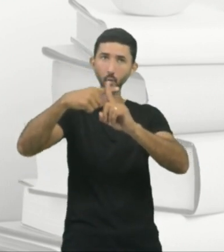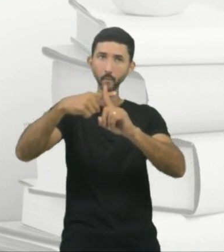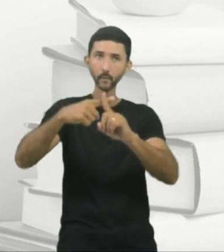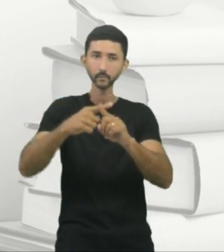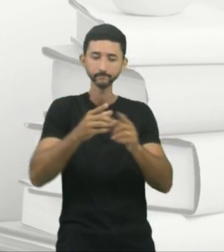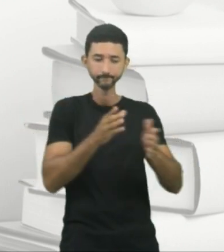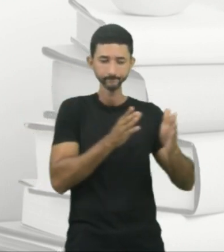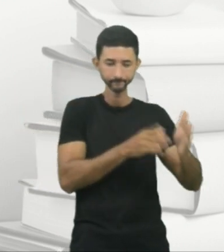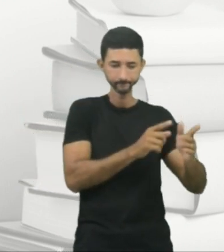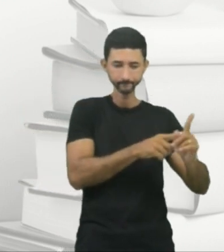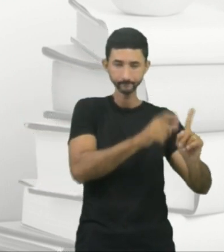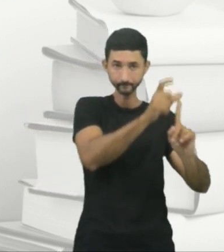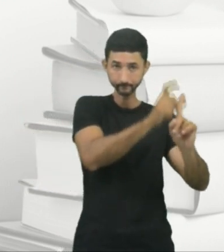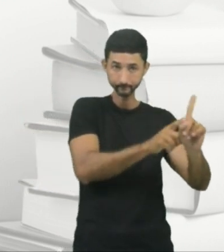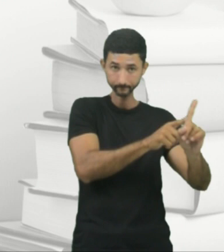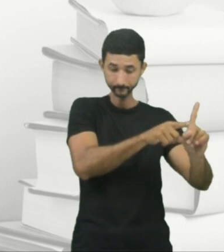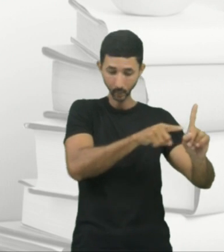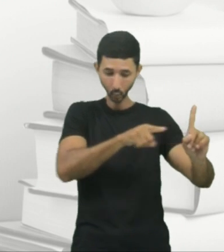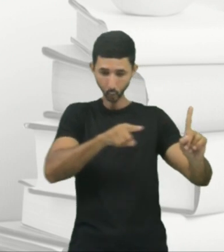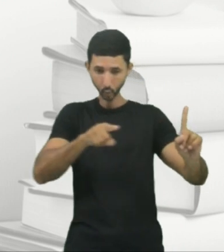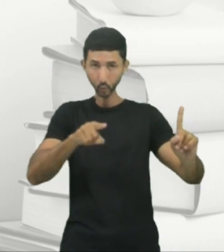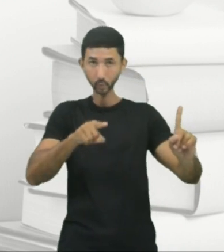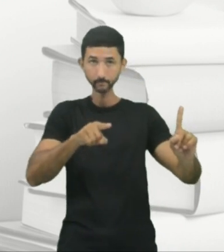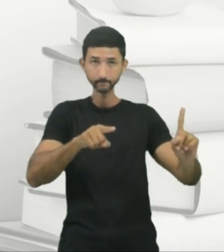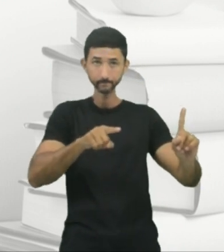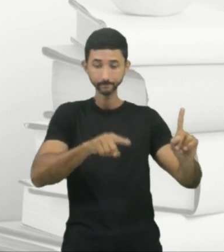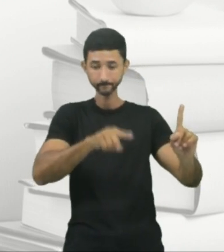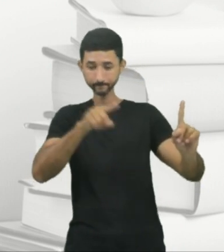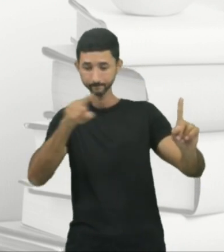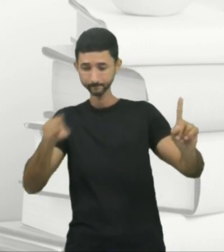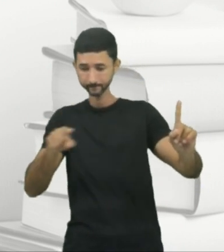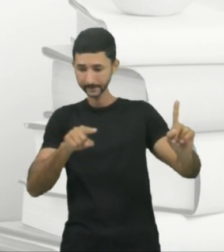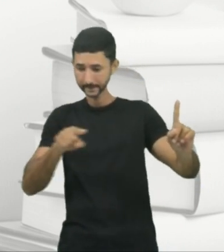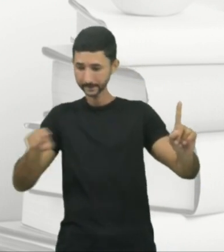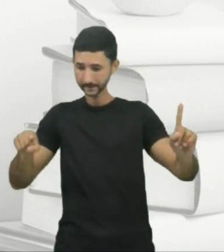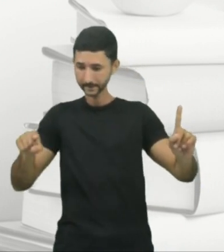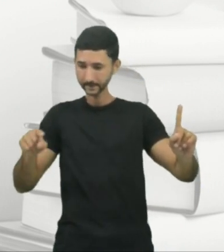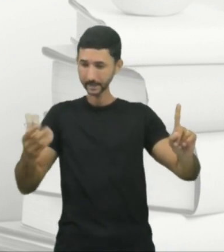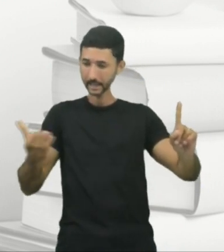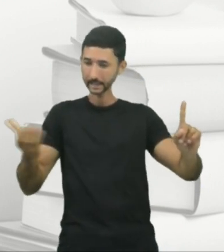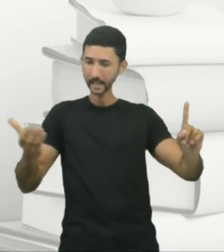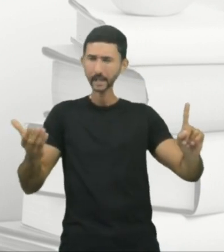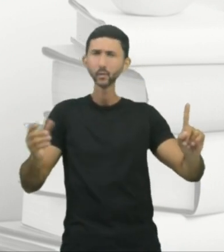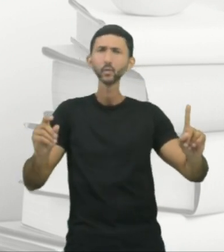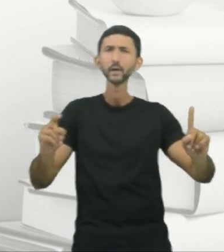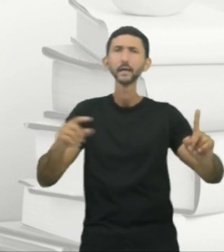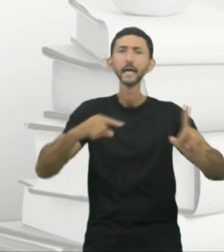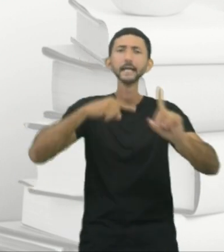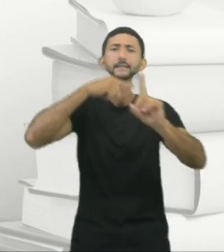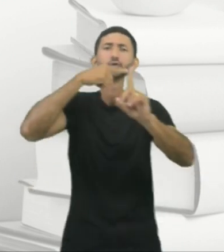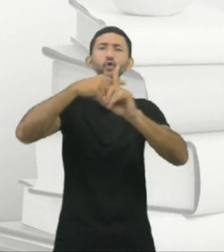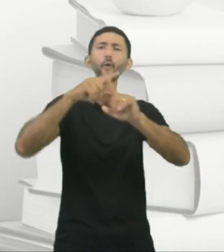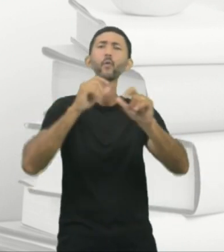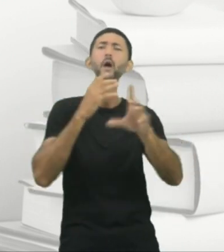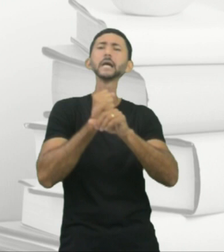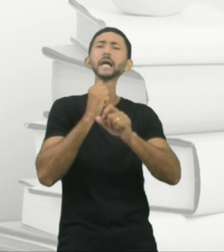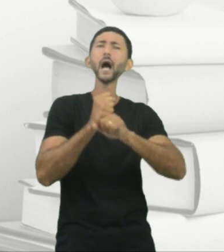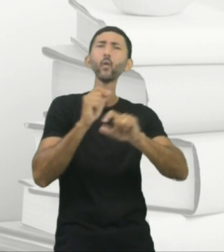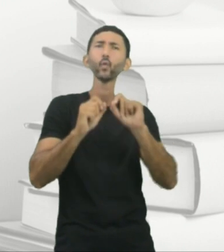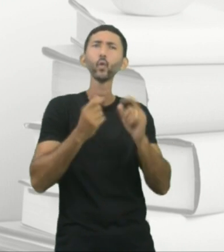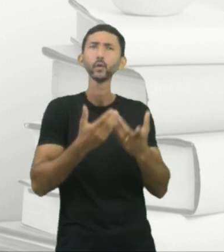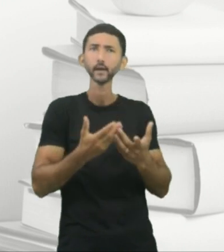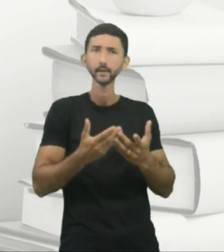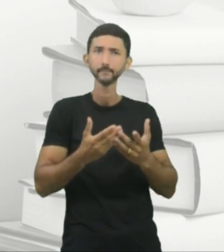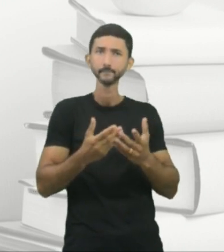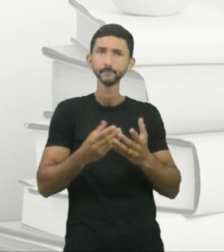a distância do Marcelo para esse ponto, desse ponto para o dado, quando eu faço a somatória, eu coloquei um M